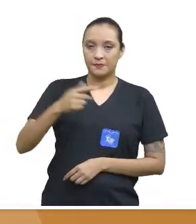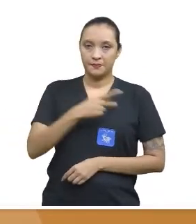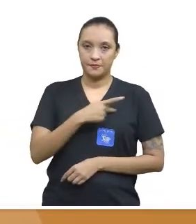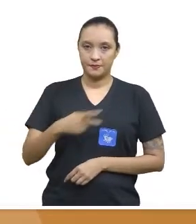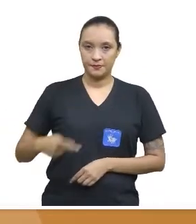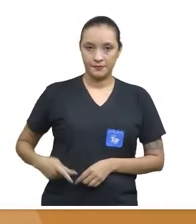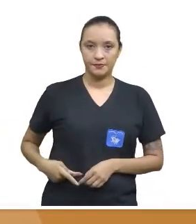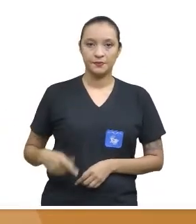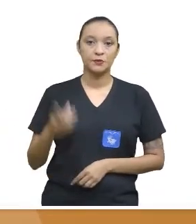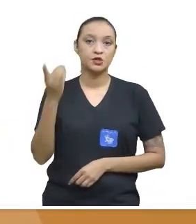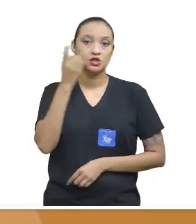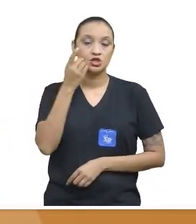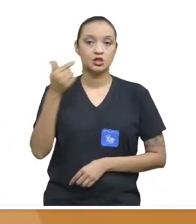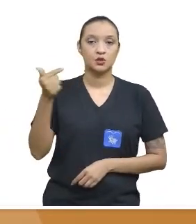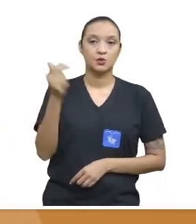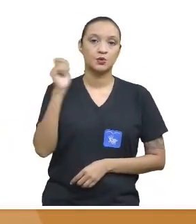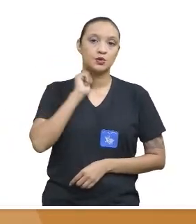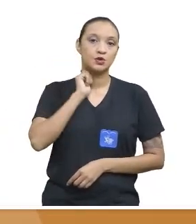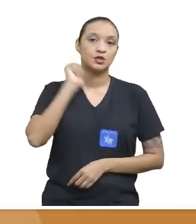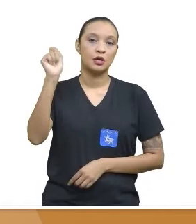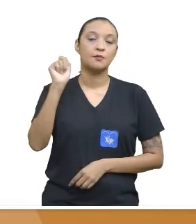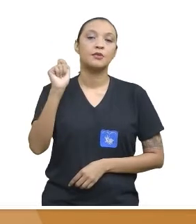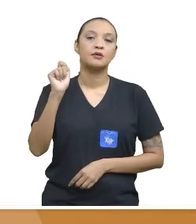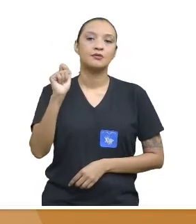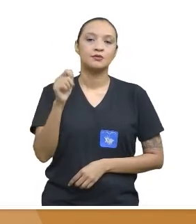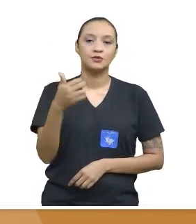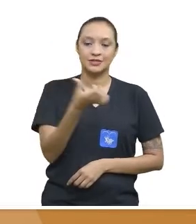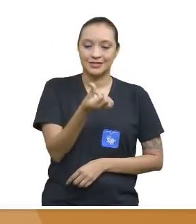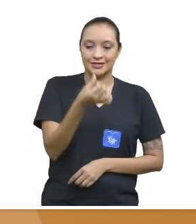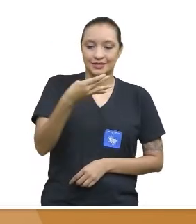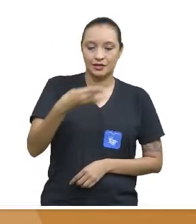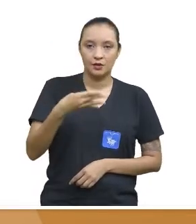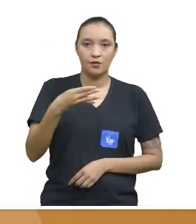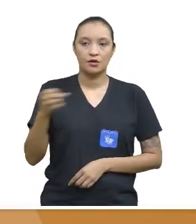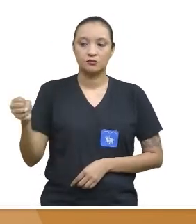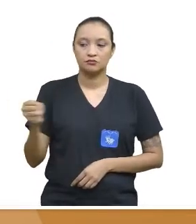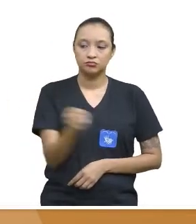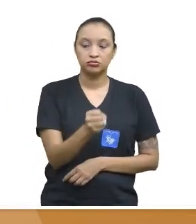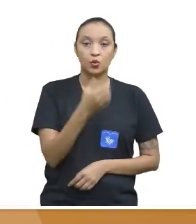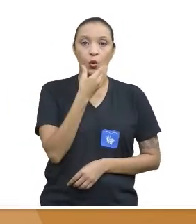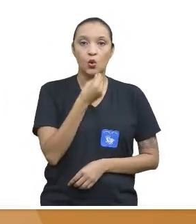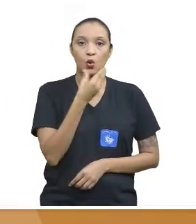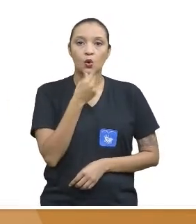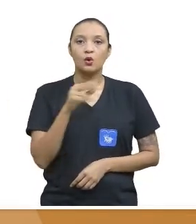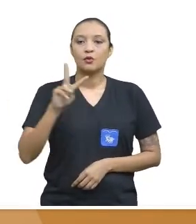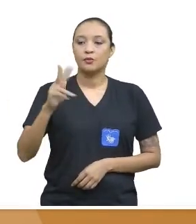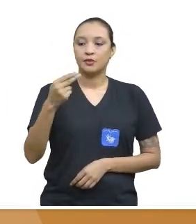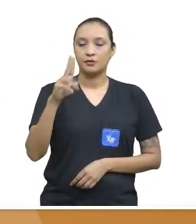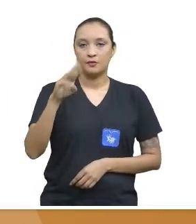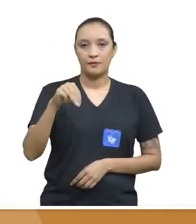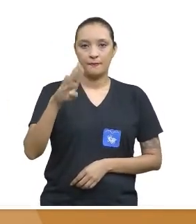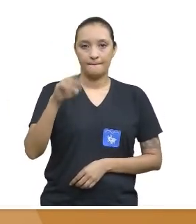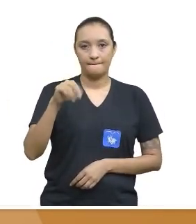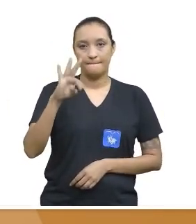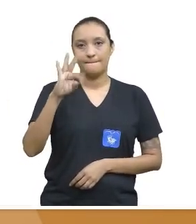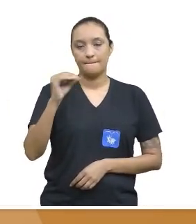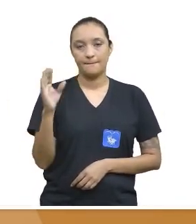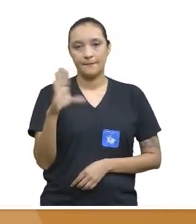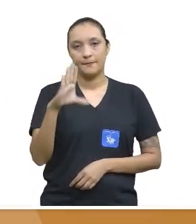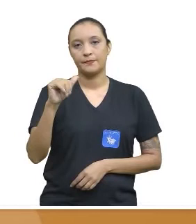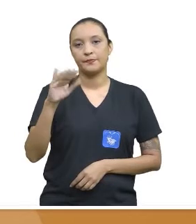abril de 64, chama-se Castelo Branco, Humberto Castelo Branco. Ele governou de 64